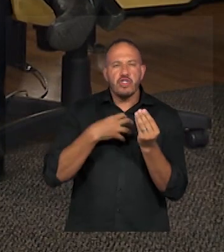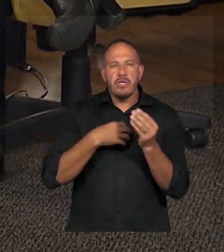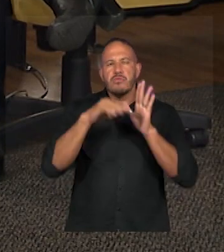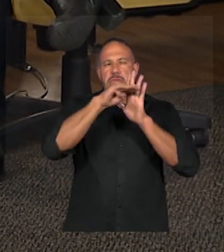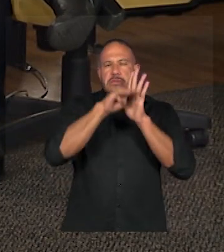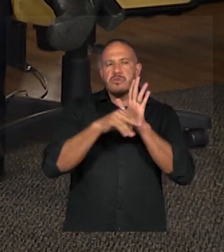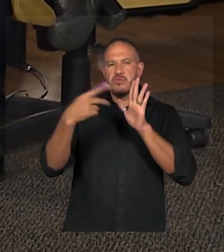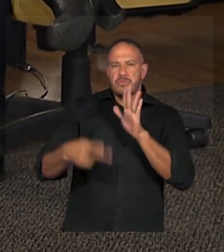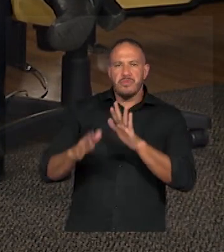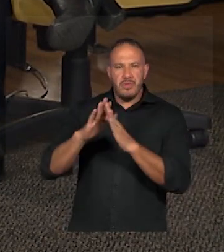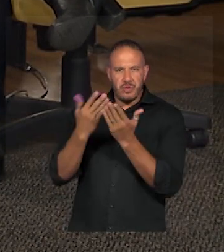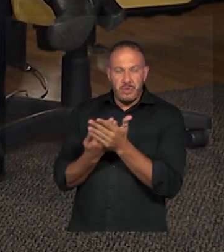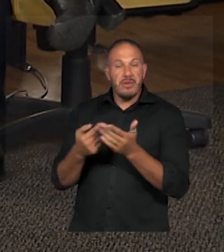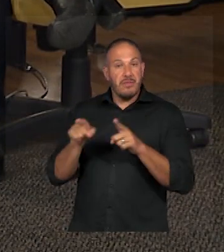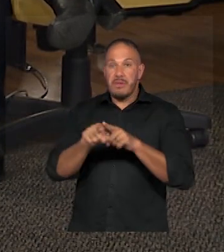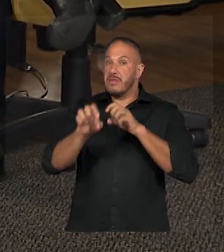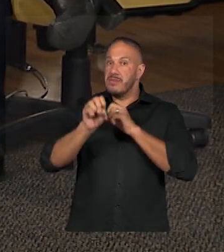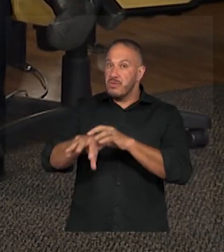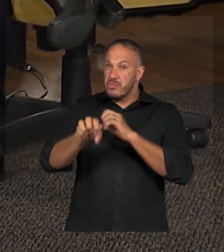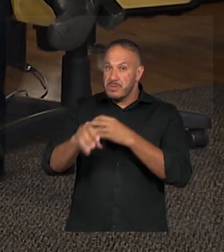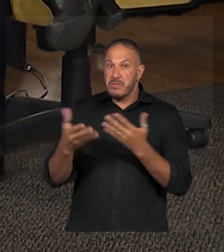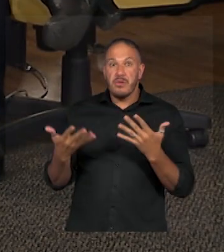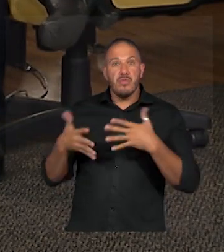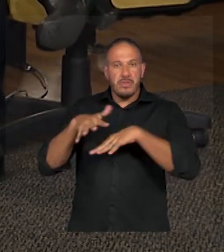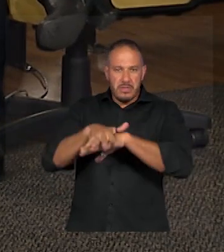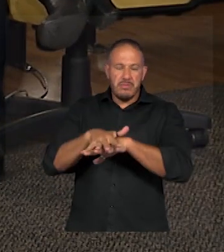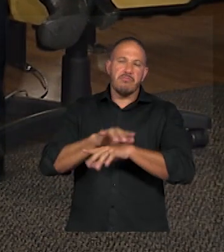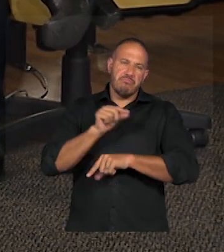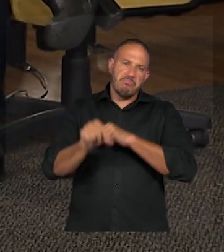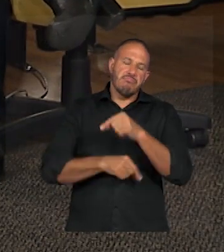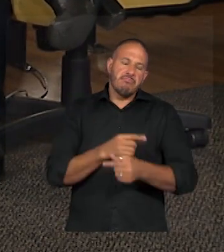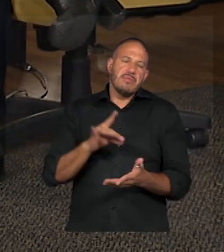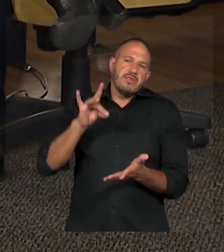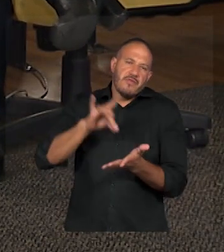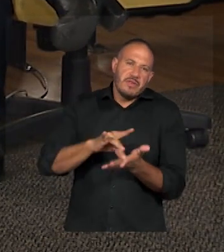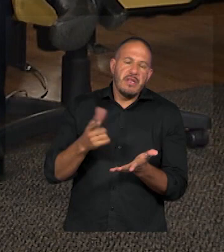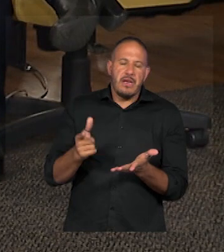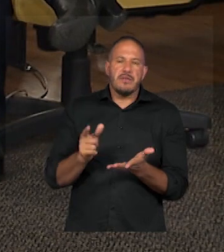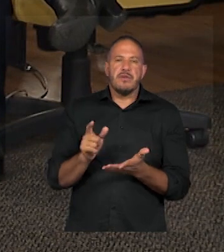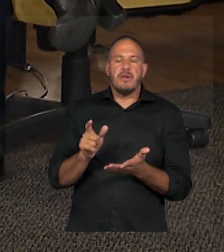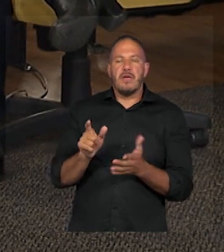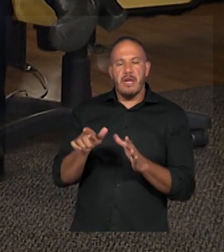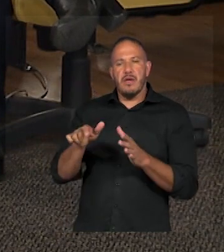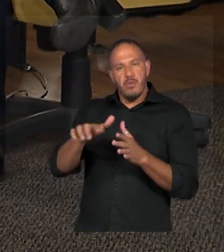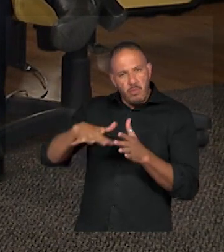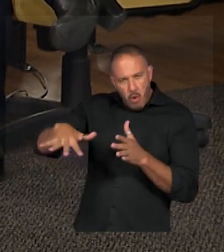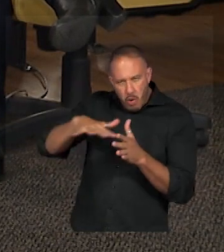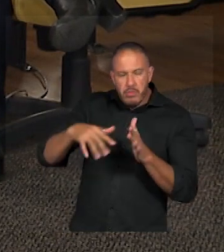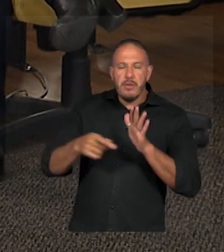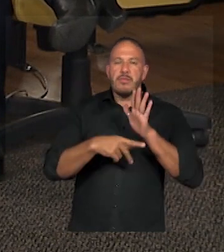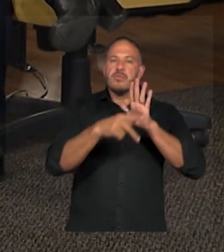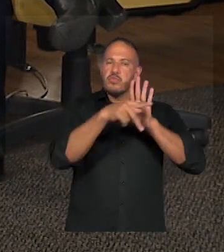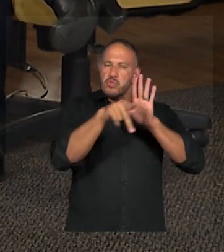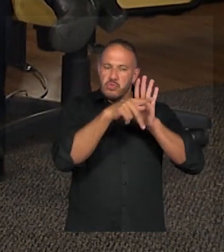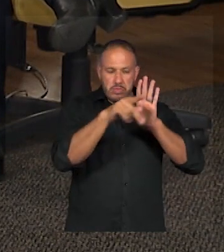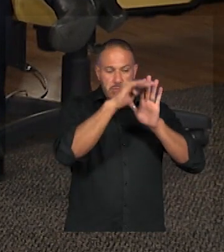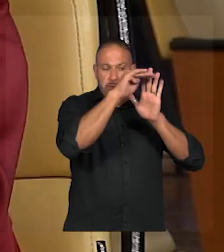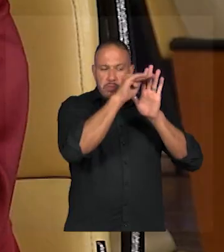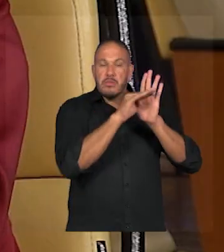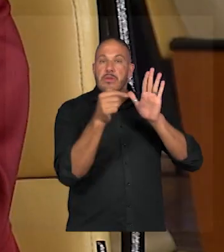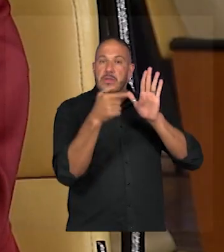Né? Da educação inclusiva, que na verdade é uma parte da portaria que